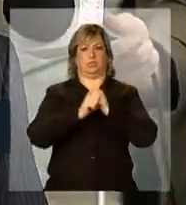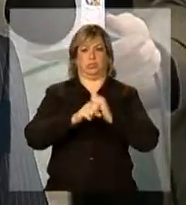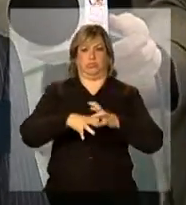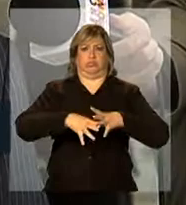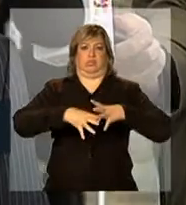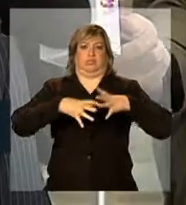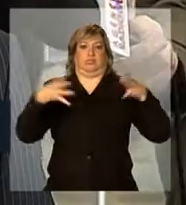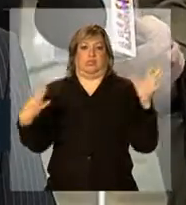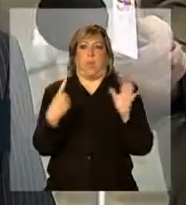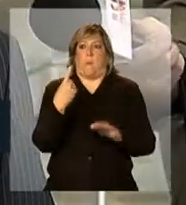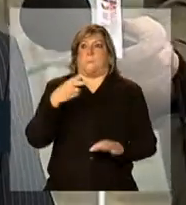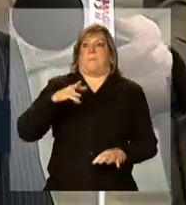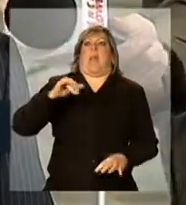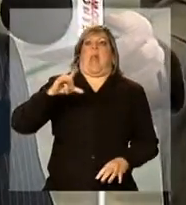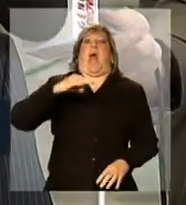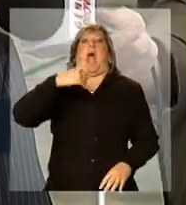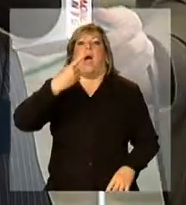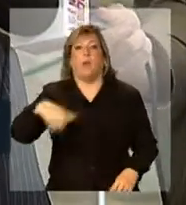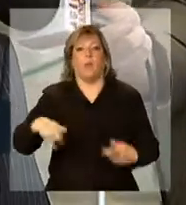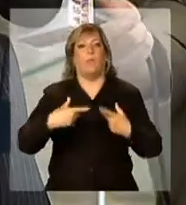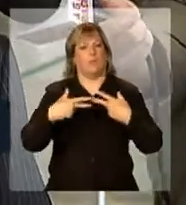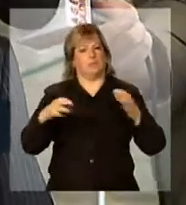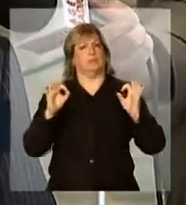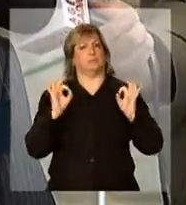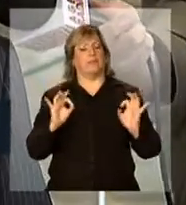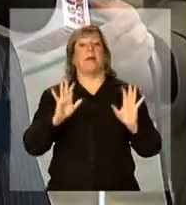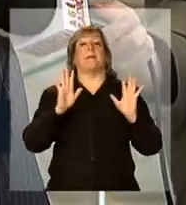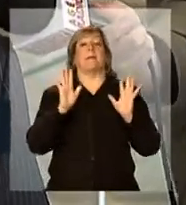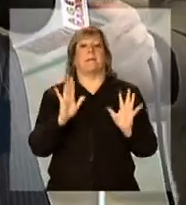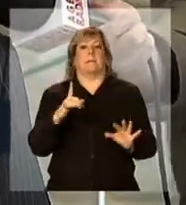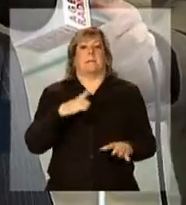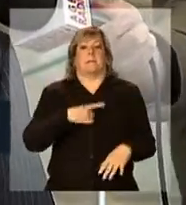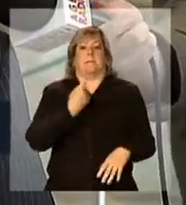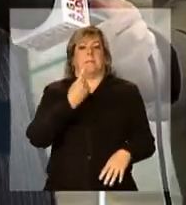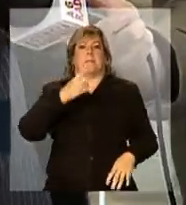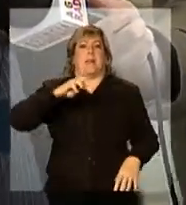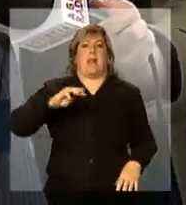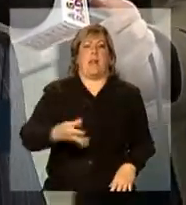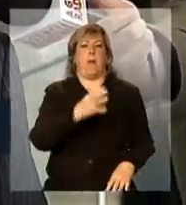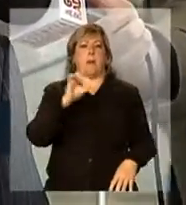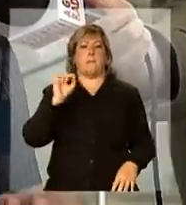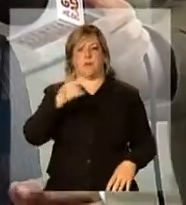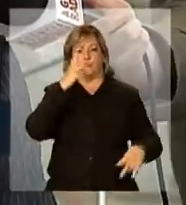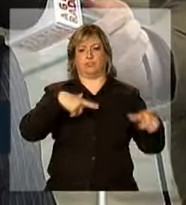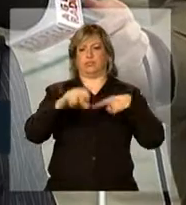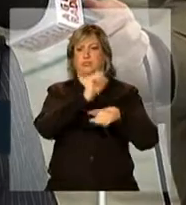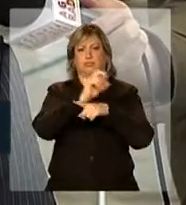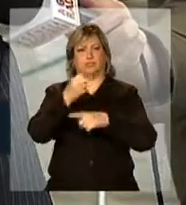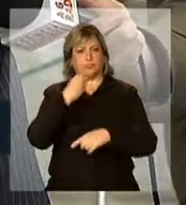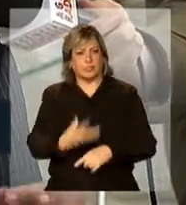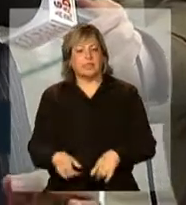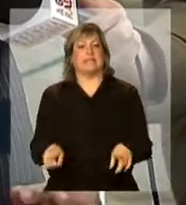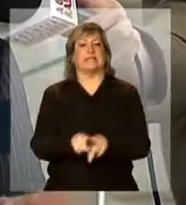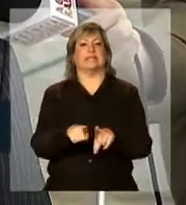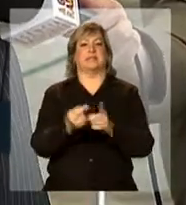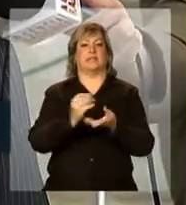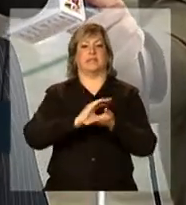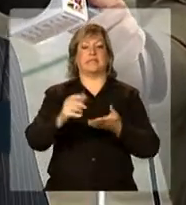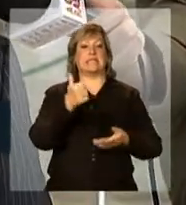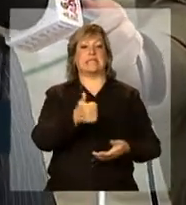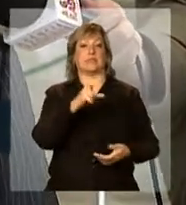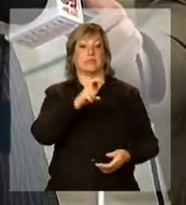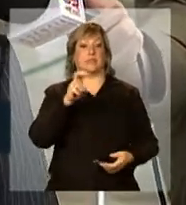extremamente expressivos. Nós temos aí geração de mais de 1.400.000 empregos, temos um investimento de